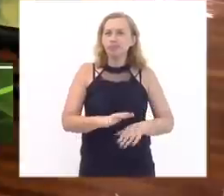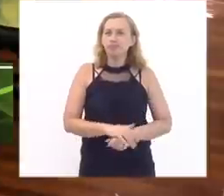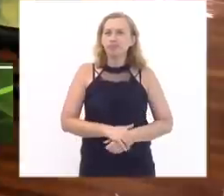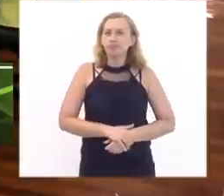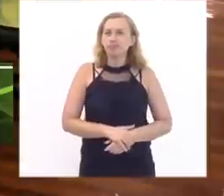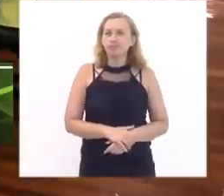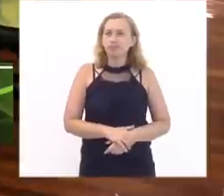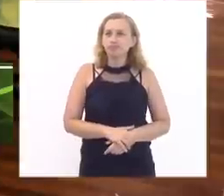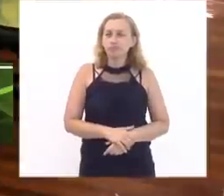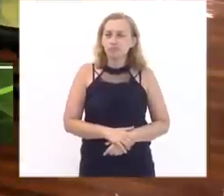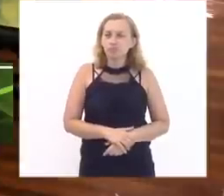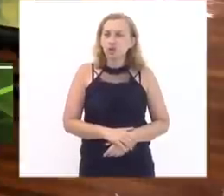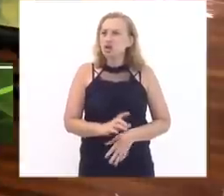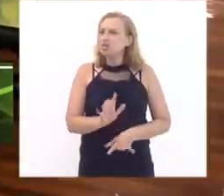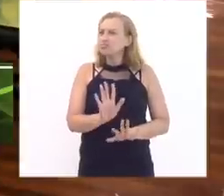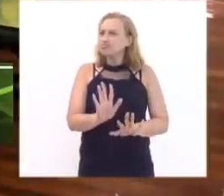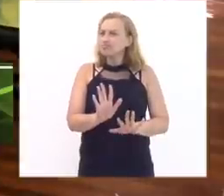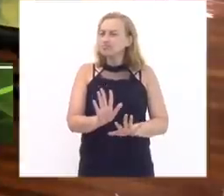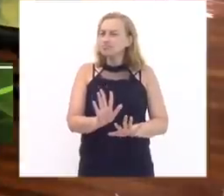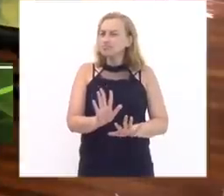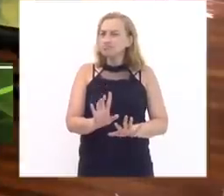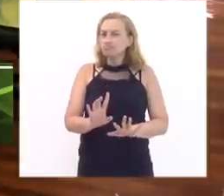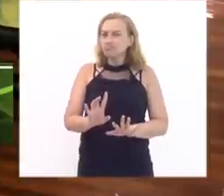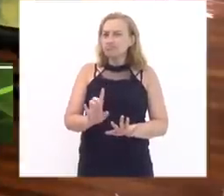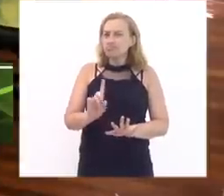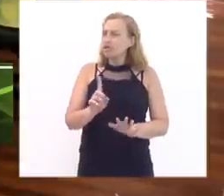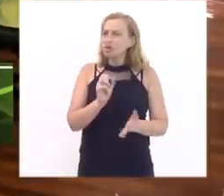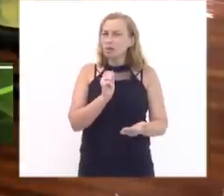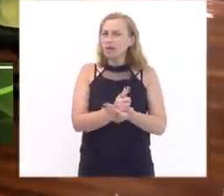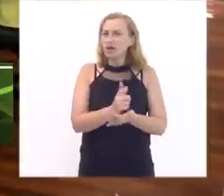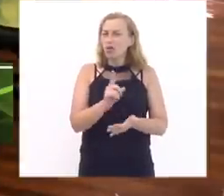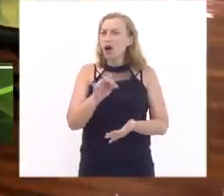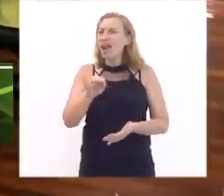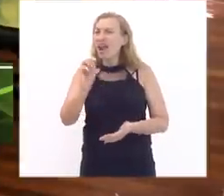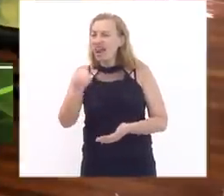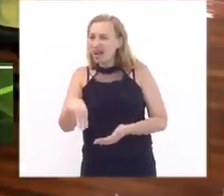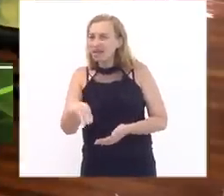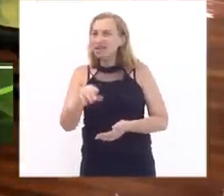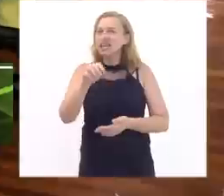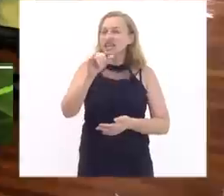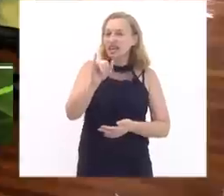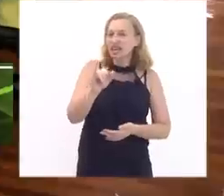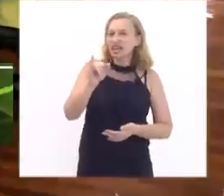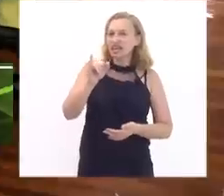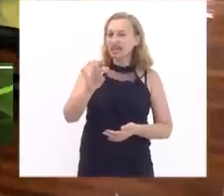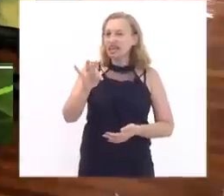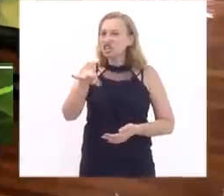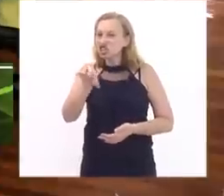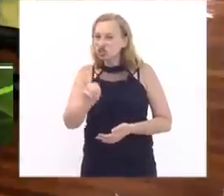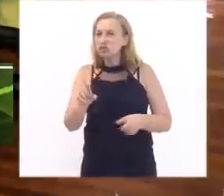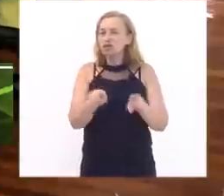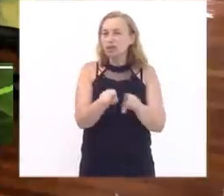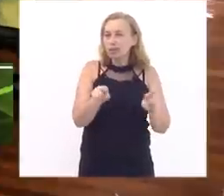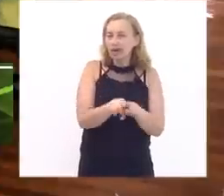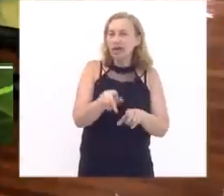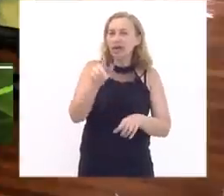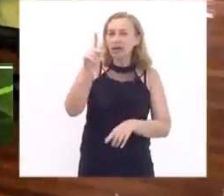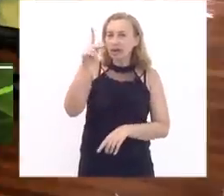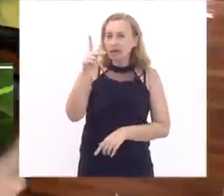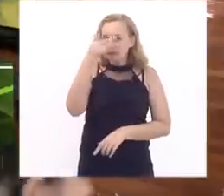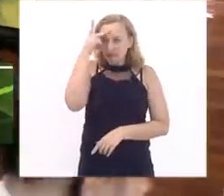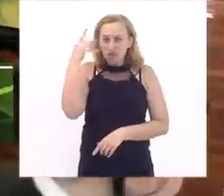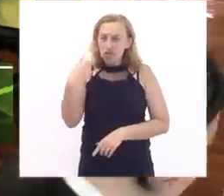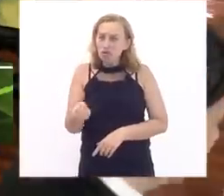Não, é porque ele só não tá, é porque o além é que ele não está pagando, que é a questão dos inativos e dos pensionistas, que